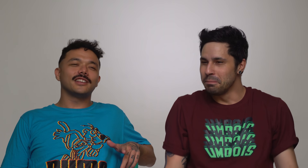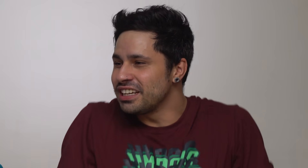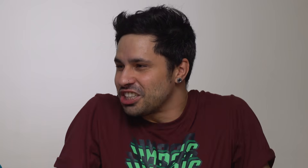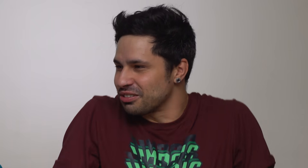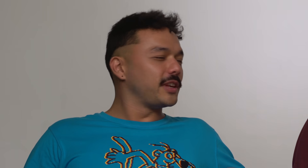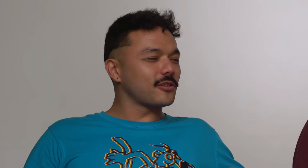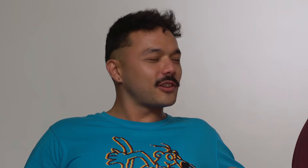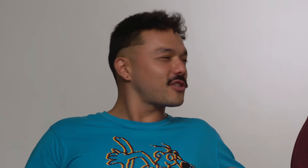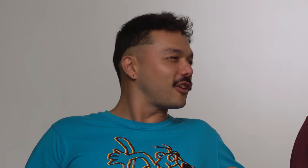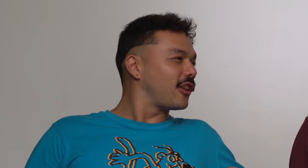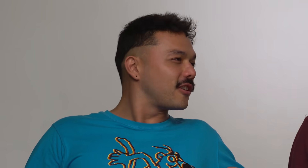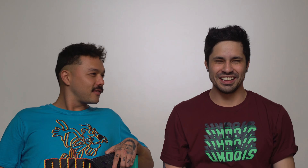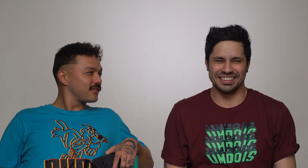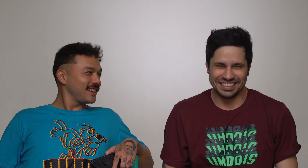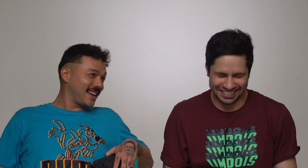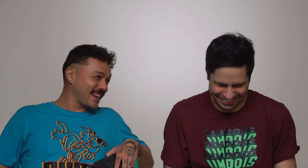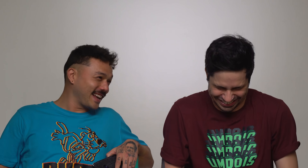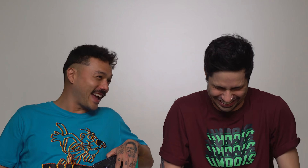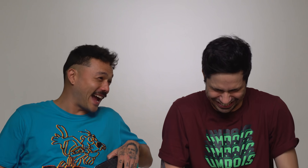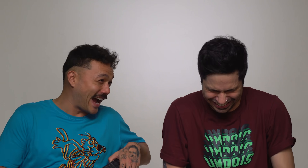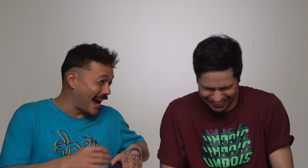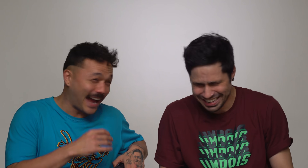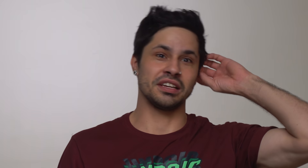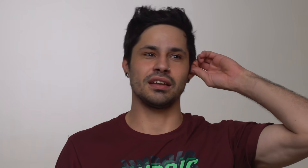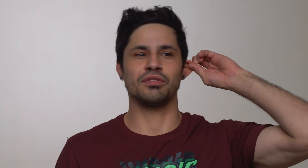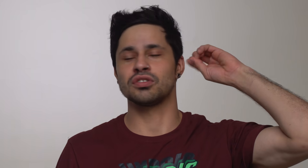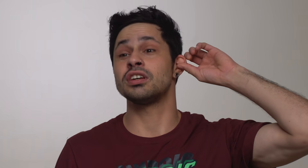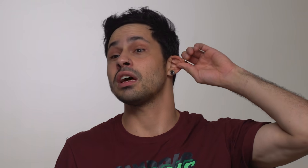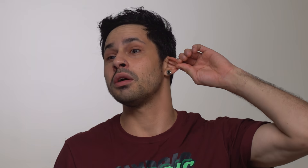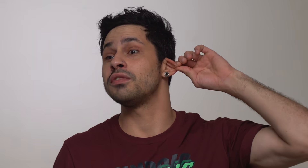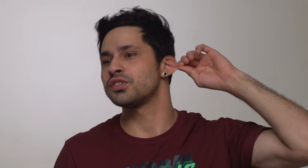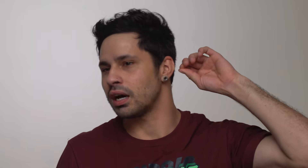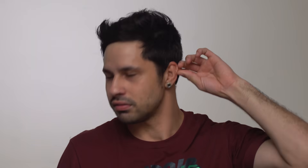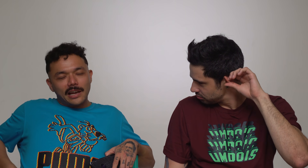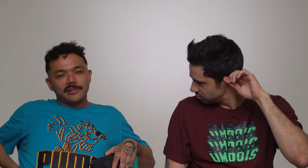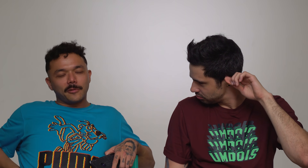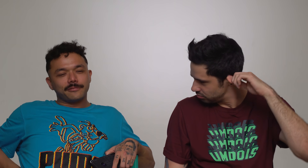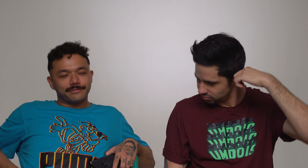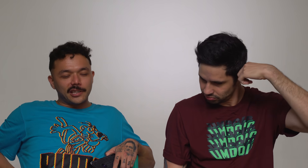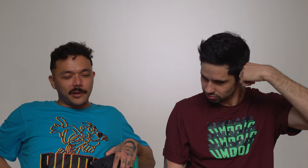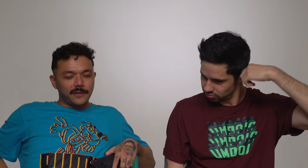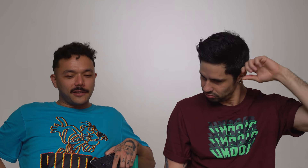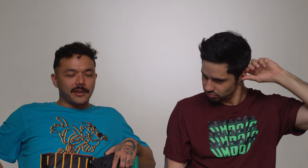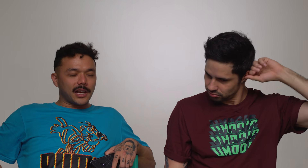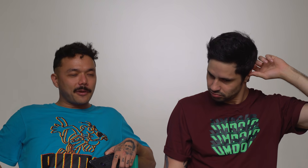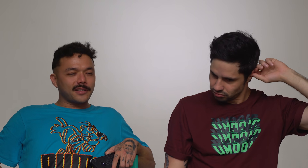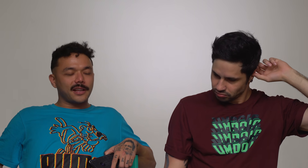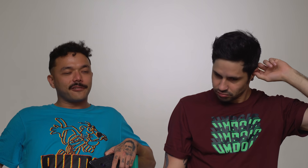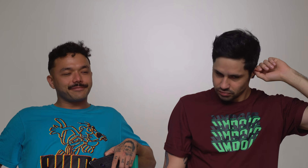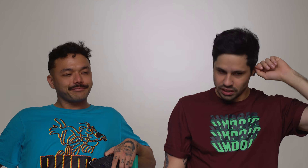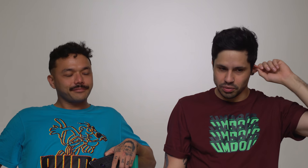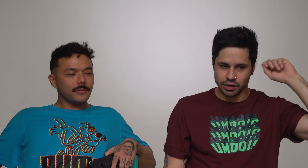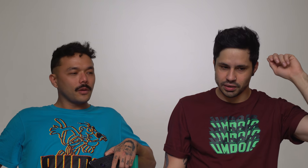Tito e... Mitito. Titozinho e Sololó. Isso é incrível. Sertanoia Universitário. Ah, acho bom. Mas a gente pode investir nisso aí e